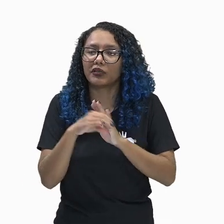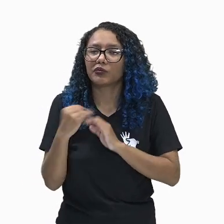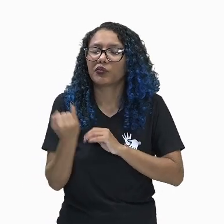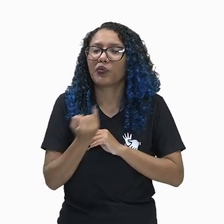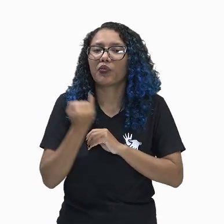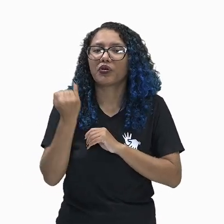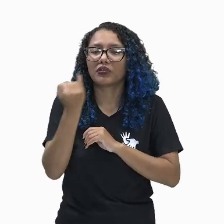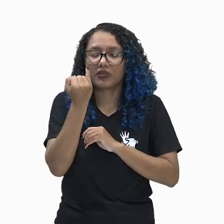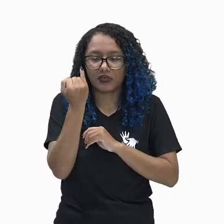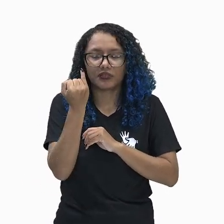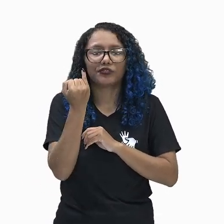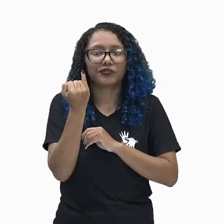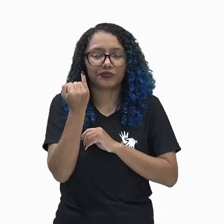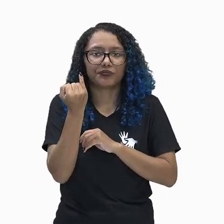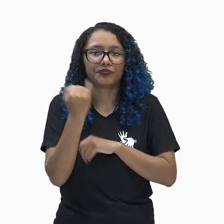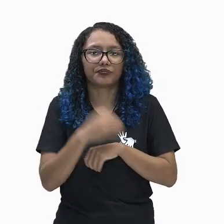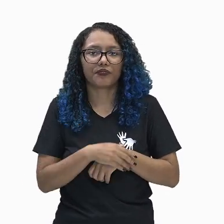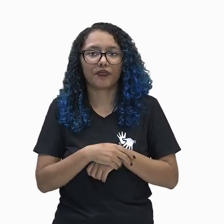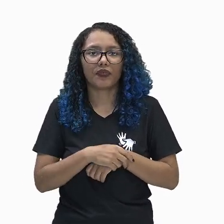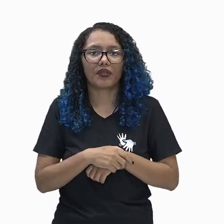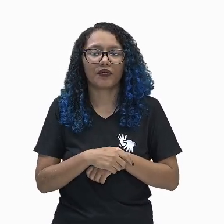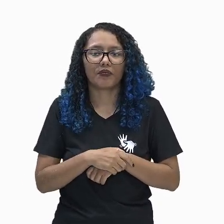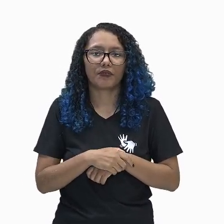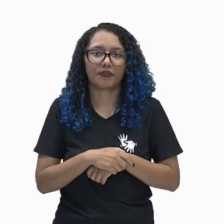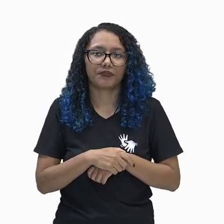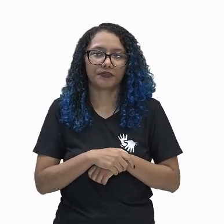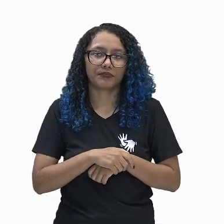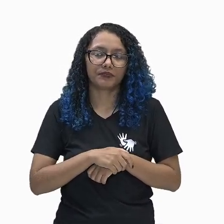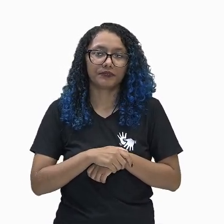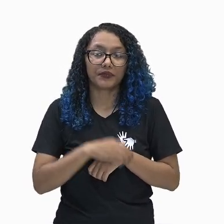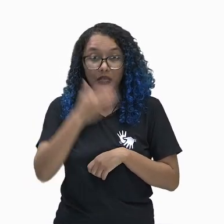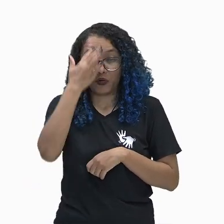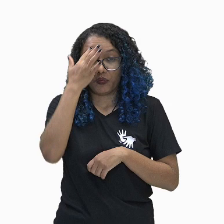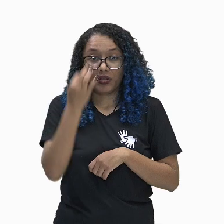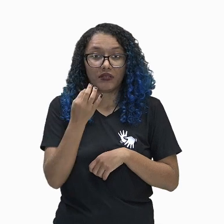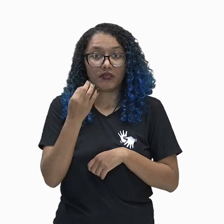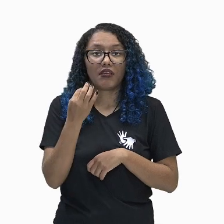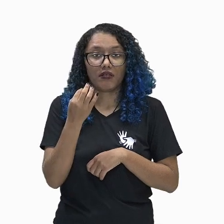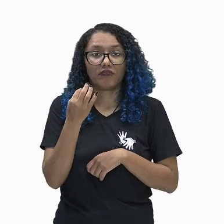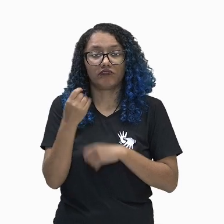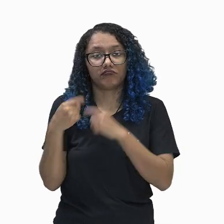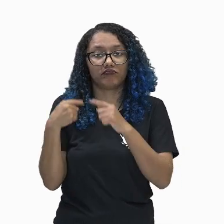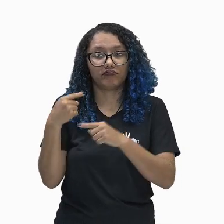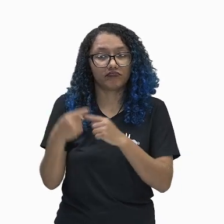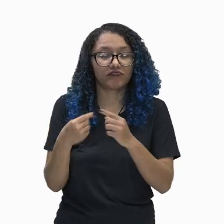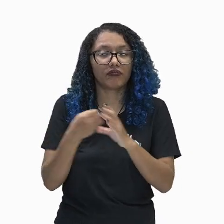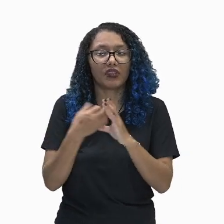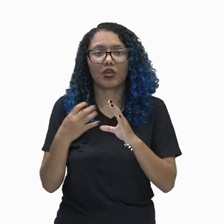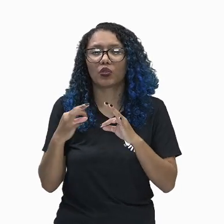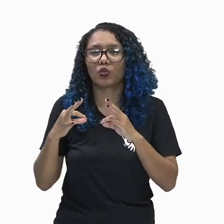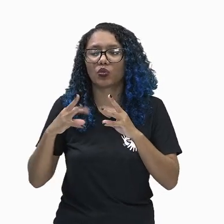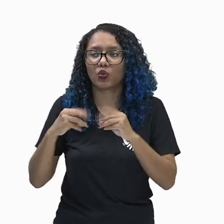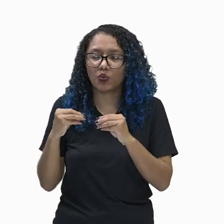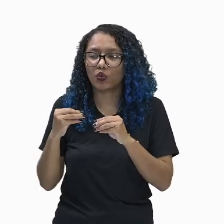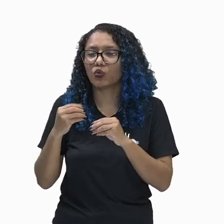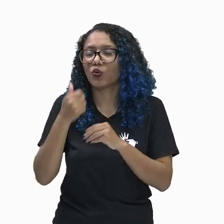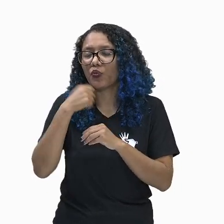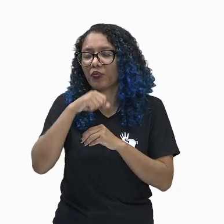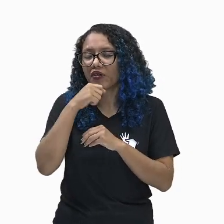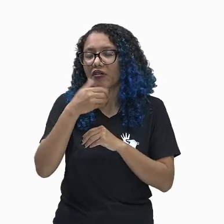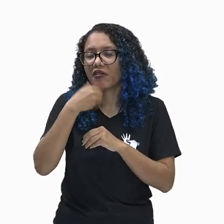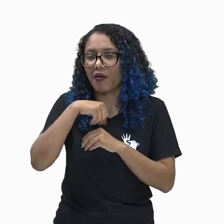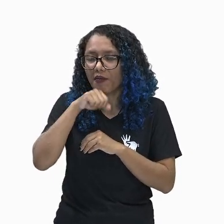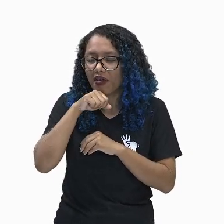para entender a hereditariedade de características, tudo que vai ser herdado, né, do pai e da